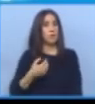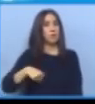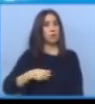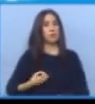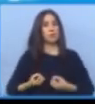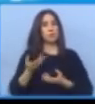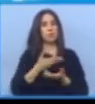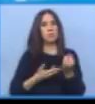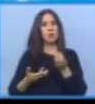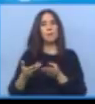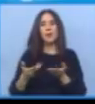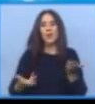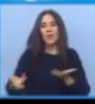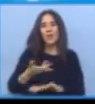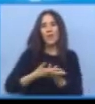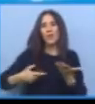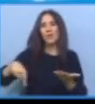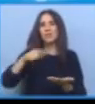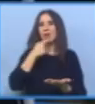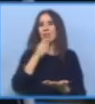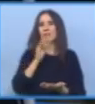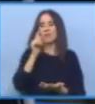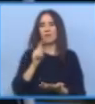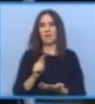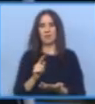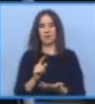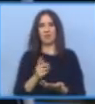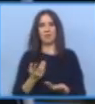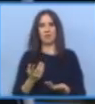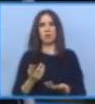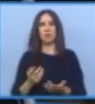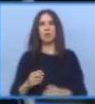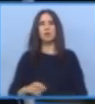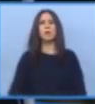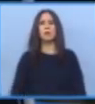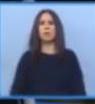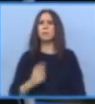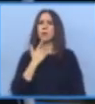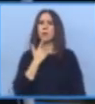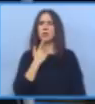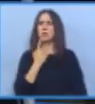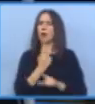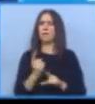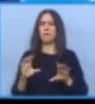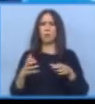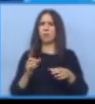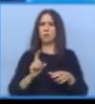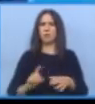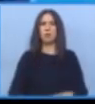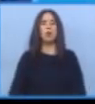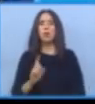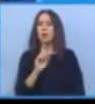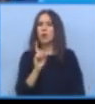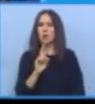partilhe. Mas é entre nós que temos fé. Mas isso não quer dizer que ela se isole entre um grupo. Não, e até